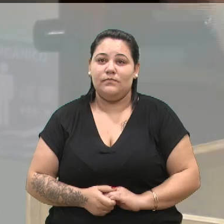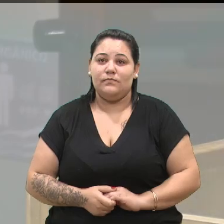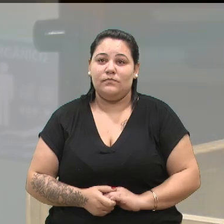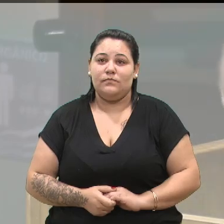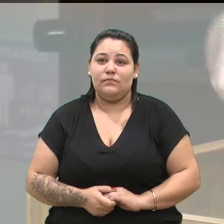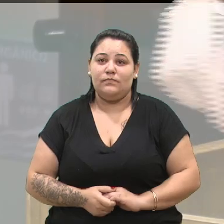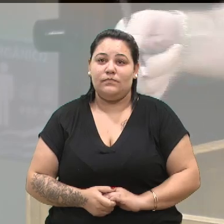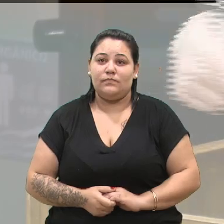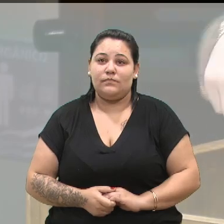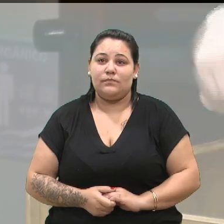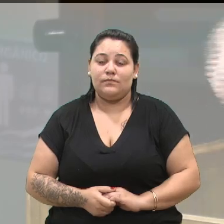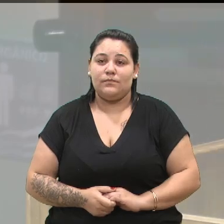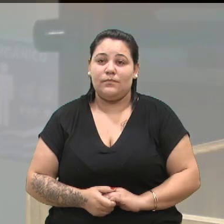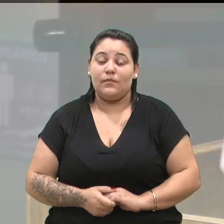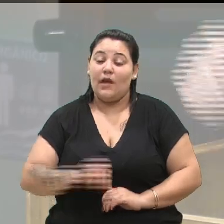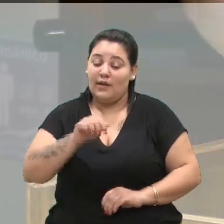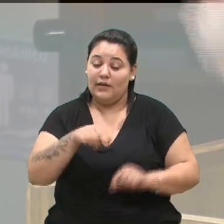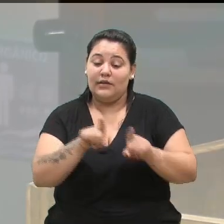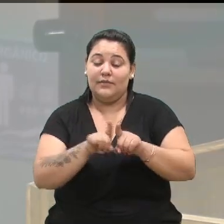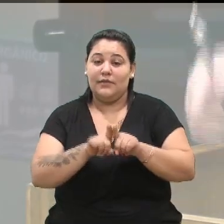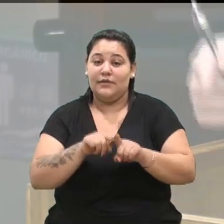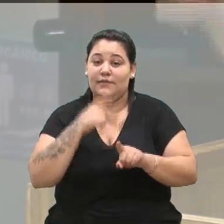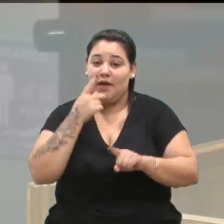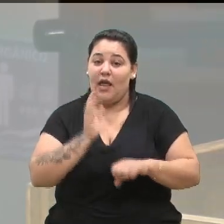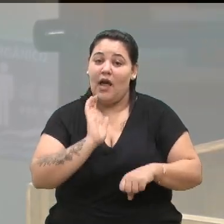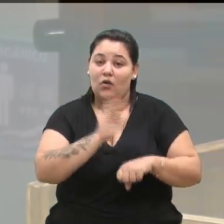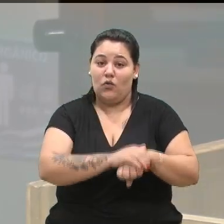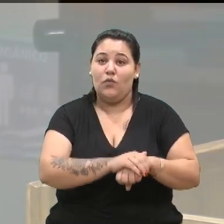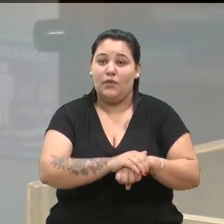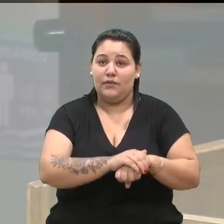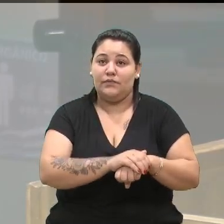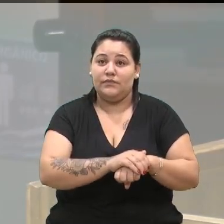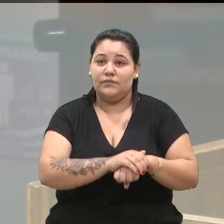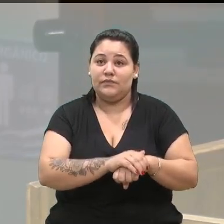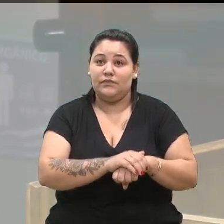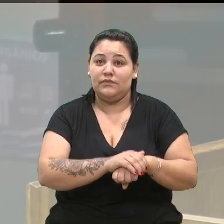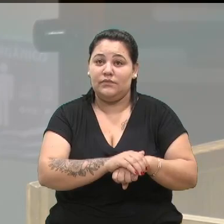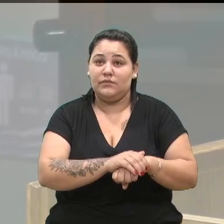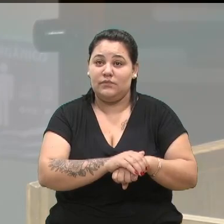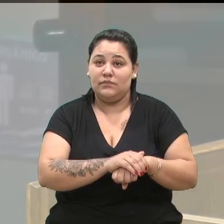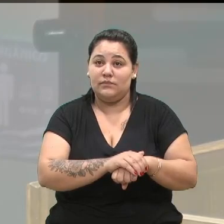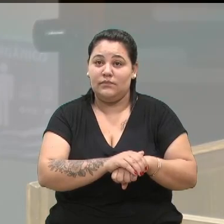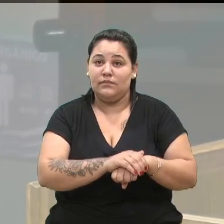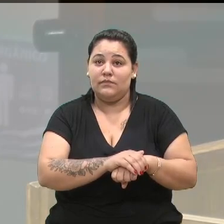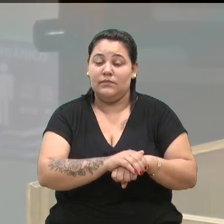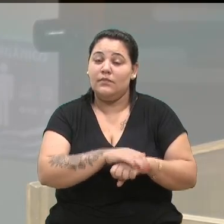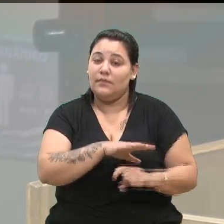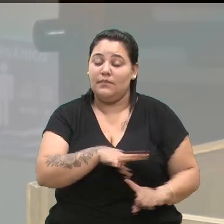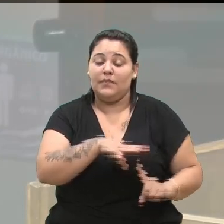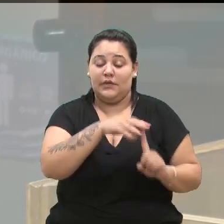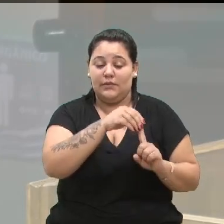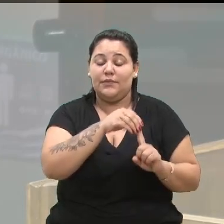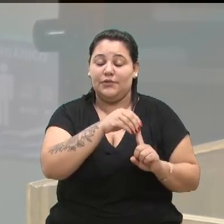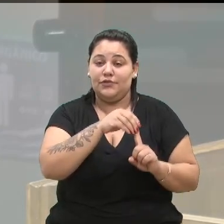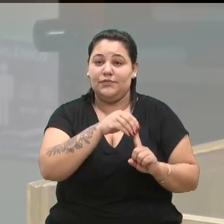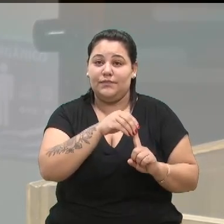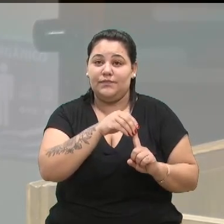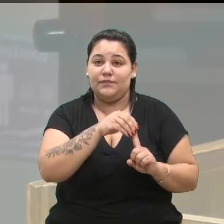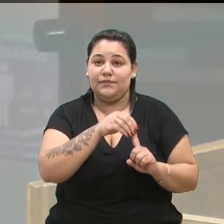Então aqui a gente também tem que fazer uma meia-culpa, em que pese essa casa legislativa, principalmente nessa